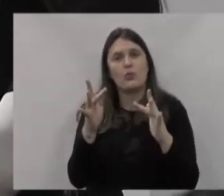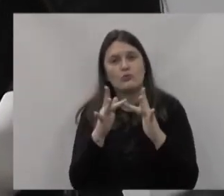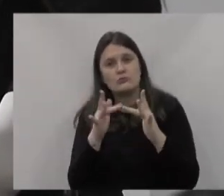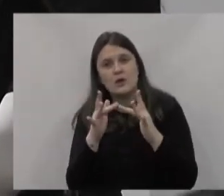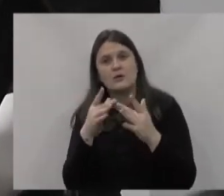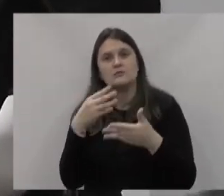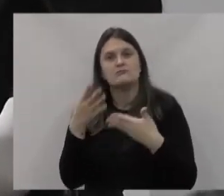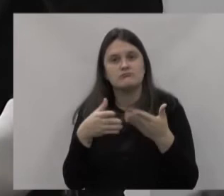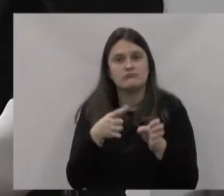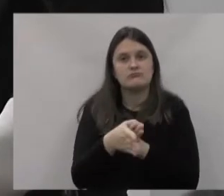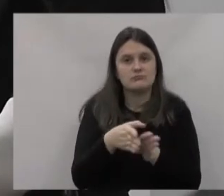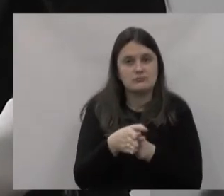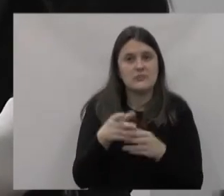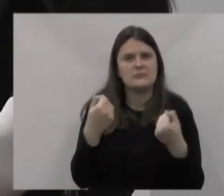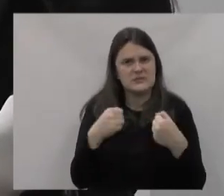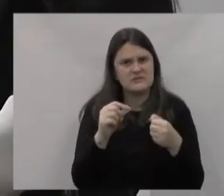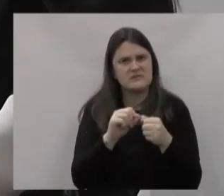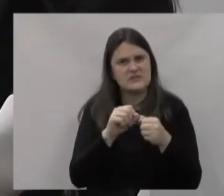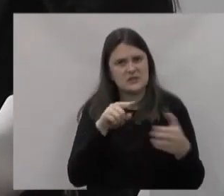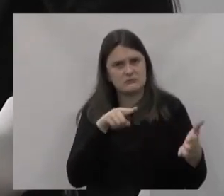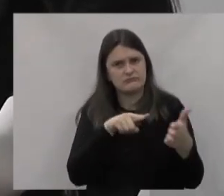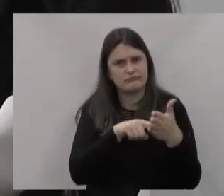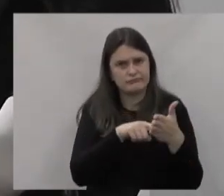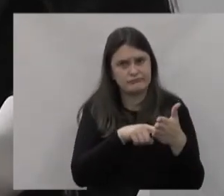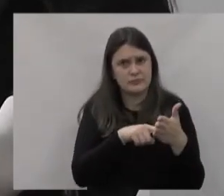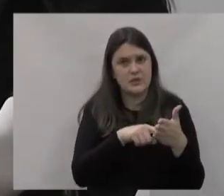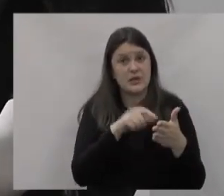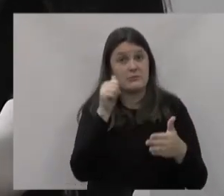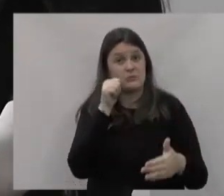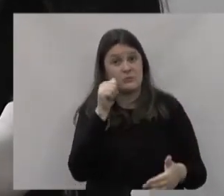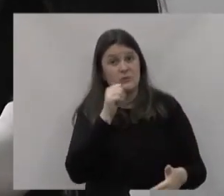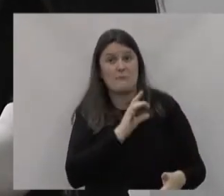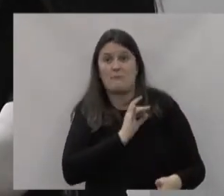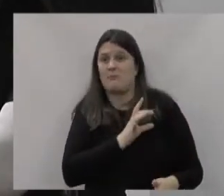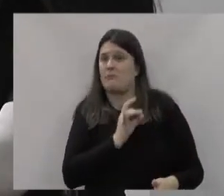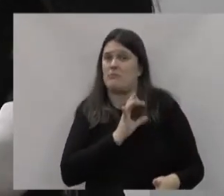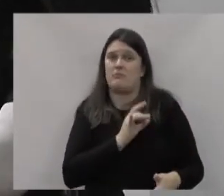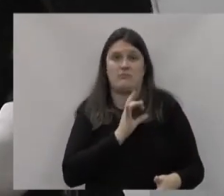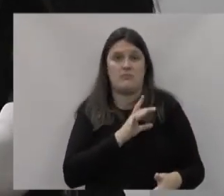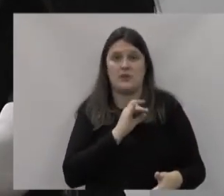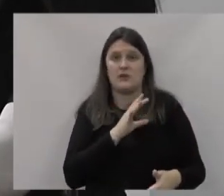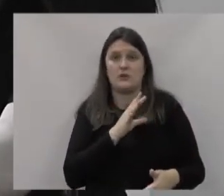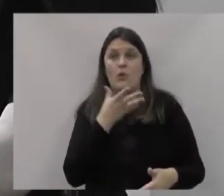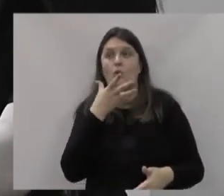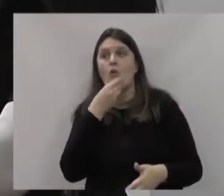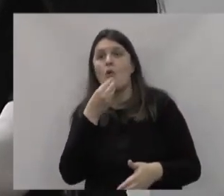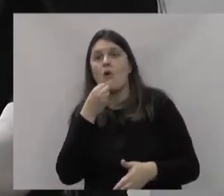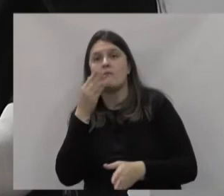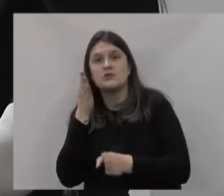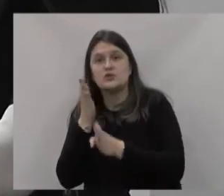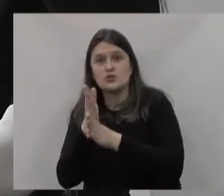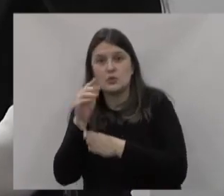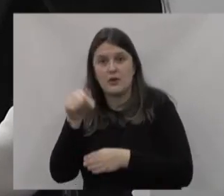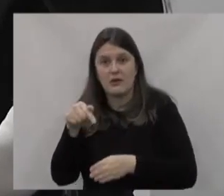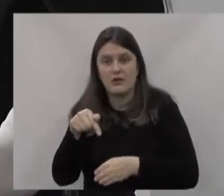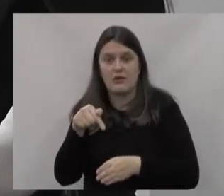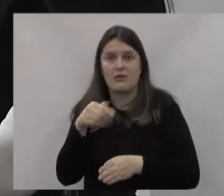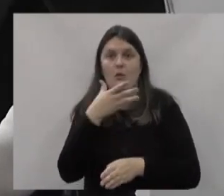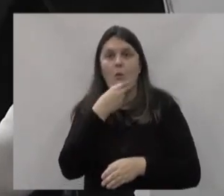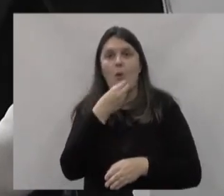fazer. Aconselhamos a fazer a denúncia. O medo dela é enorme de fazer a denúncia e ele descobrir que ela estava aqui e vir matar